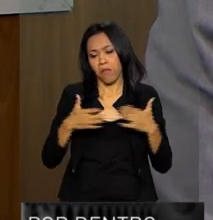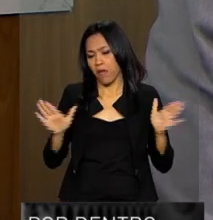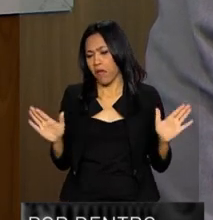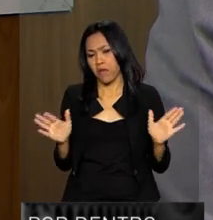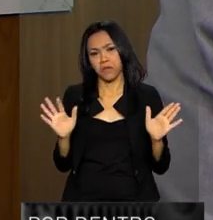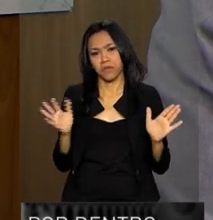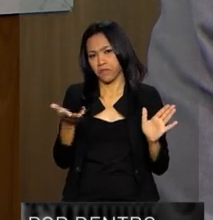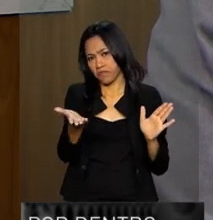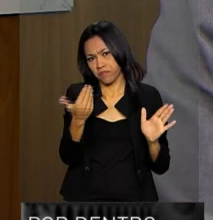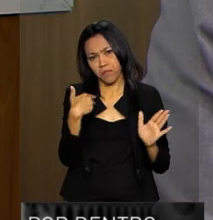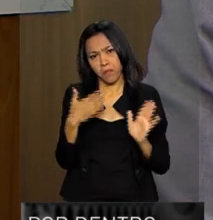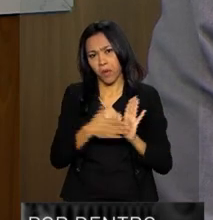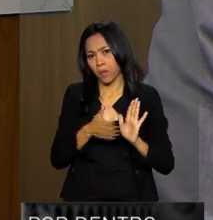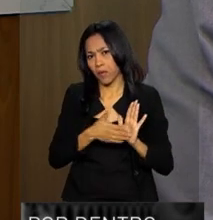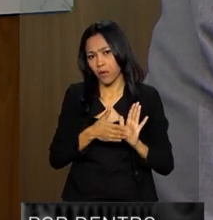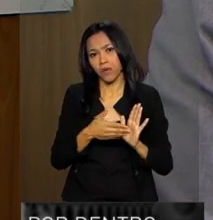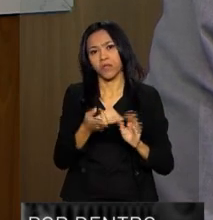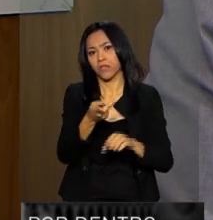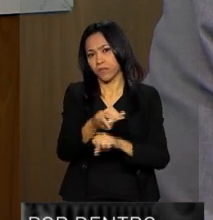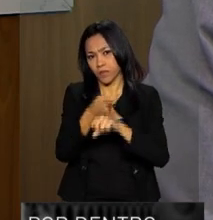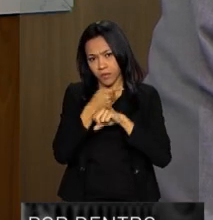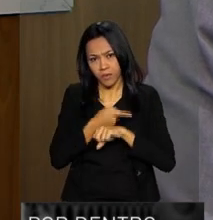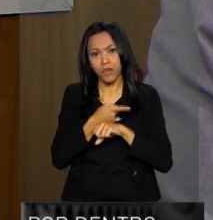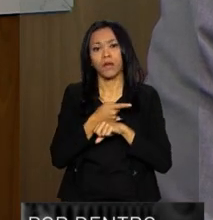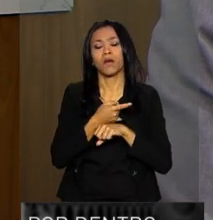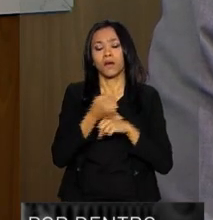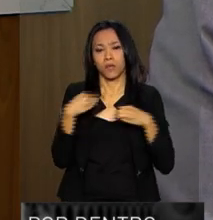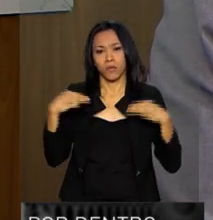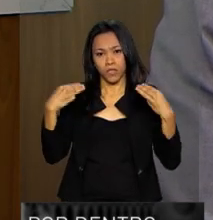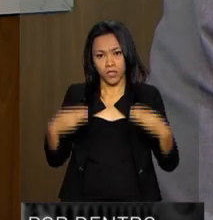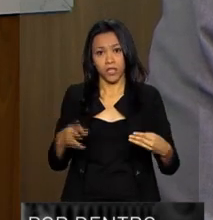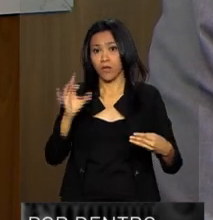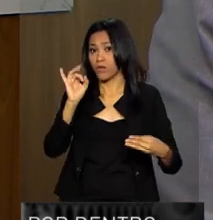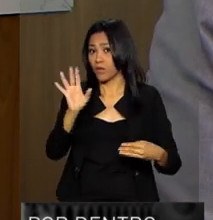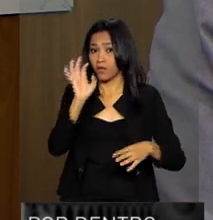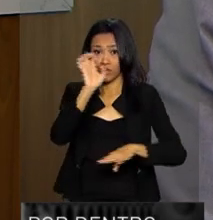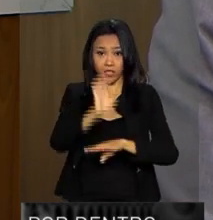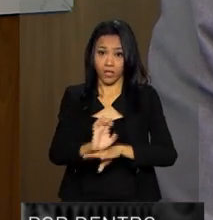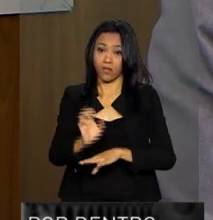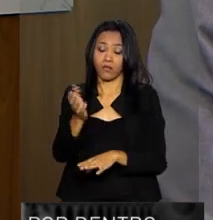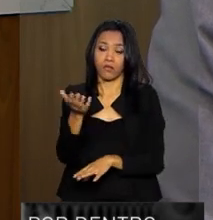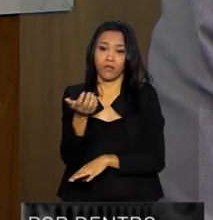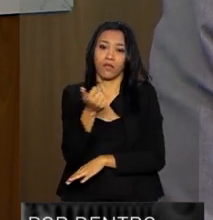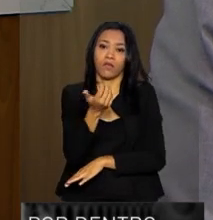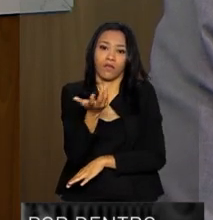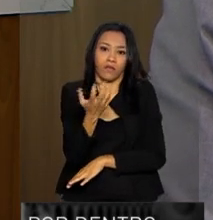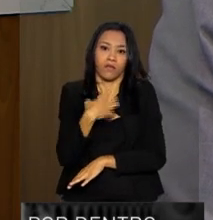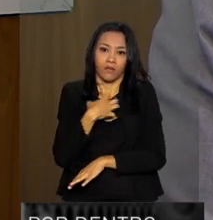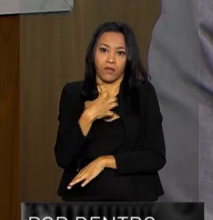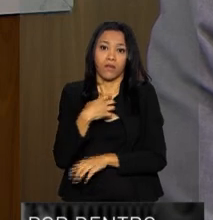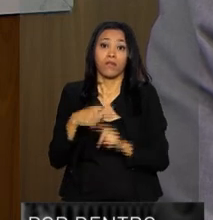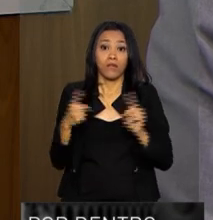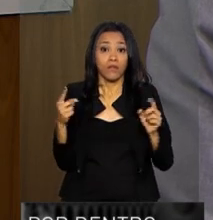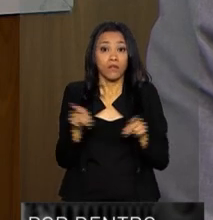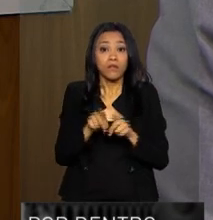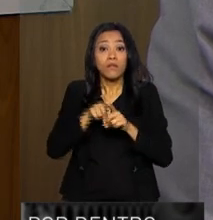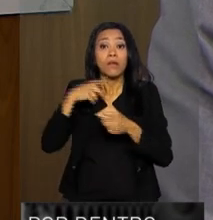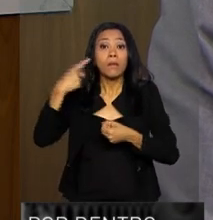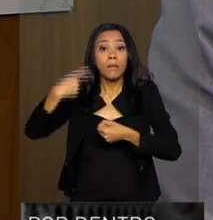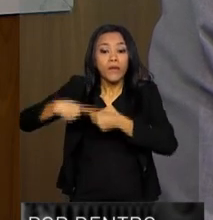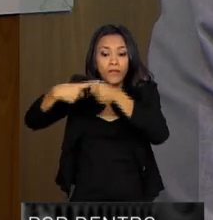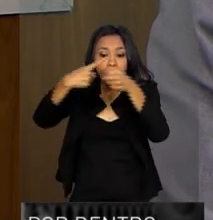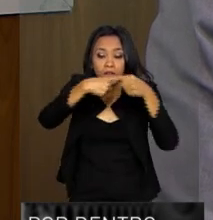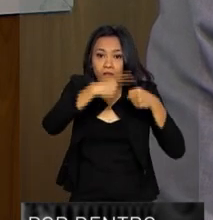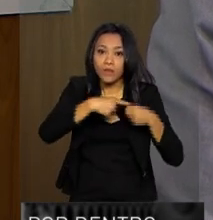é não só do governo do estado da bahia mas também de prefeituras é desse estado no sentido de implantar e